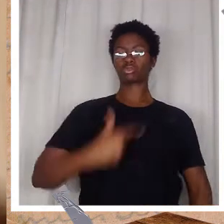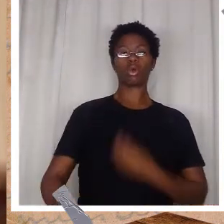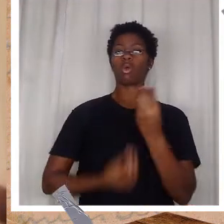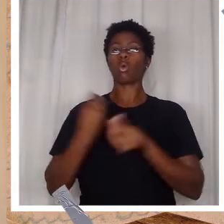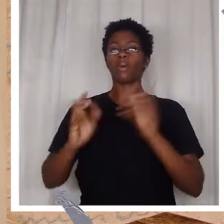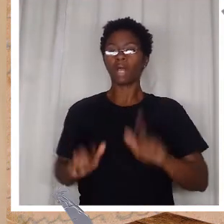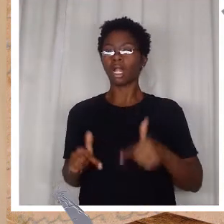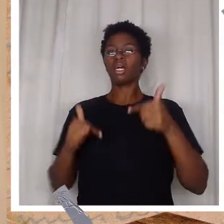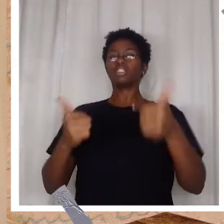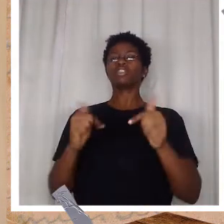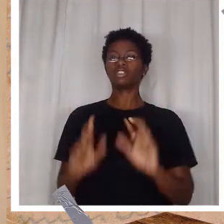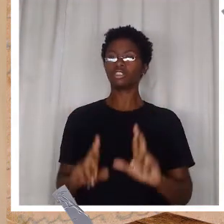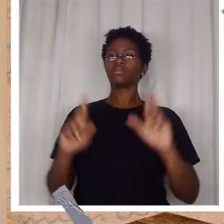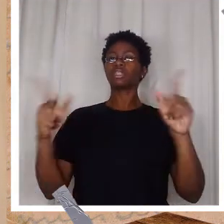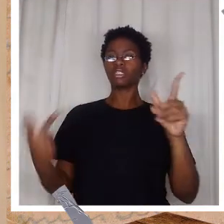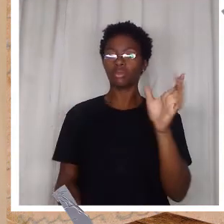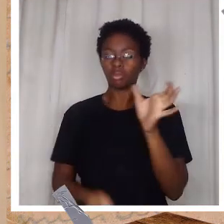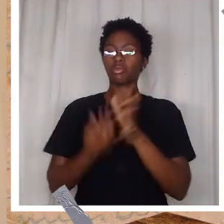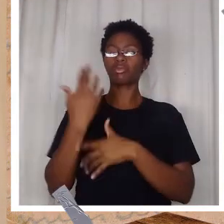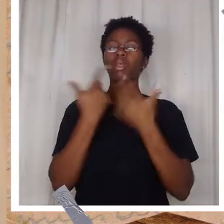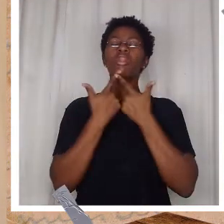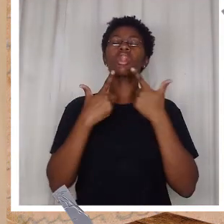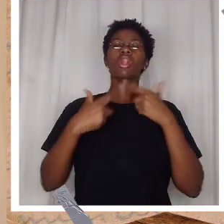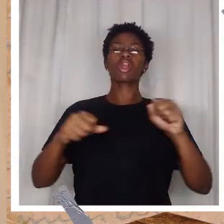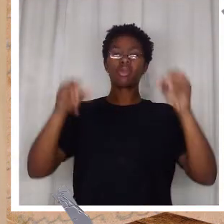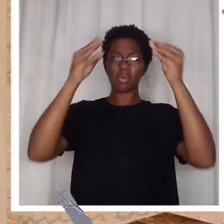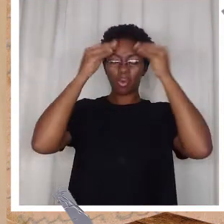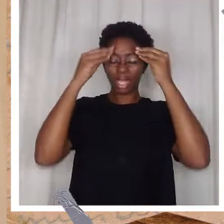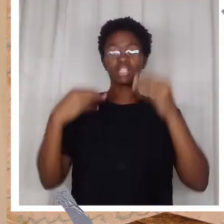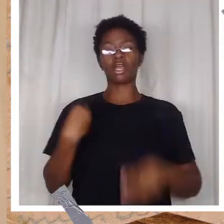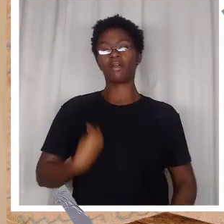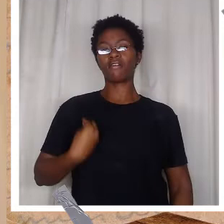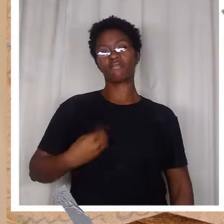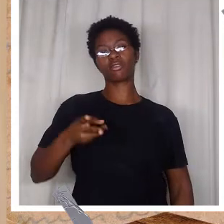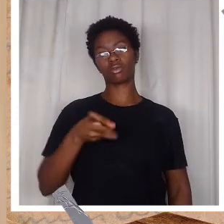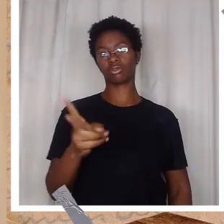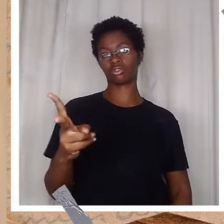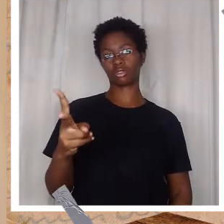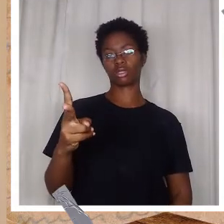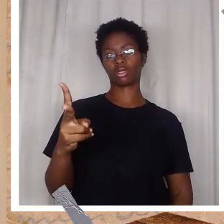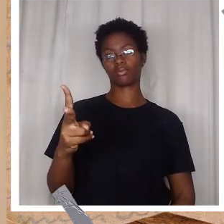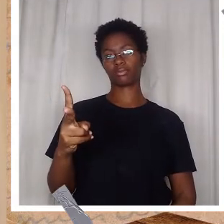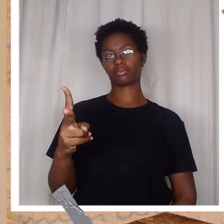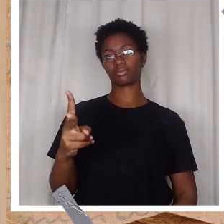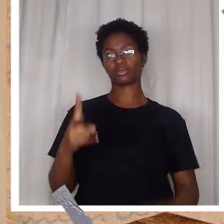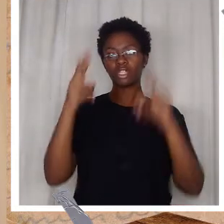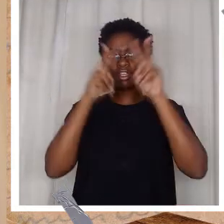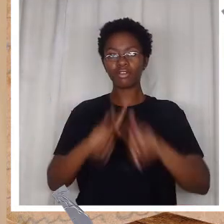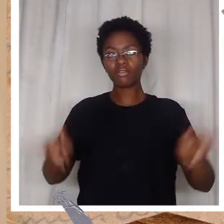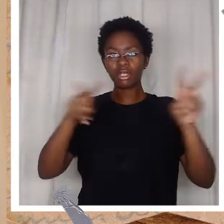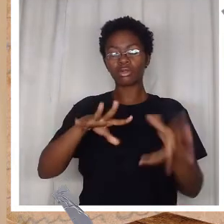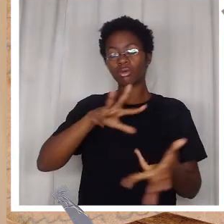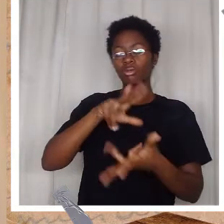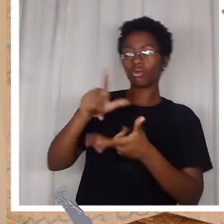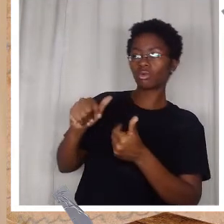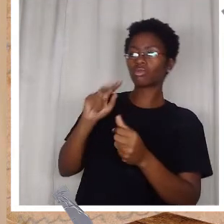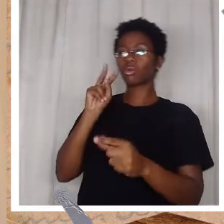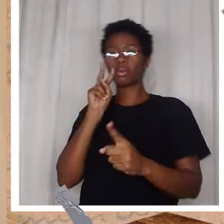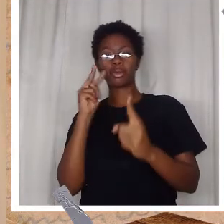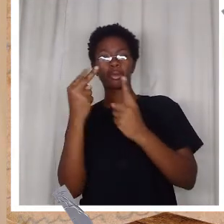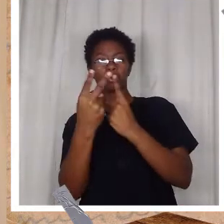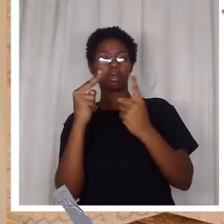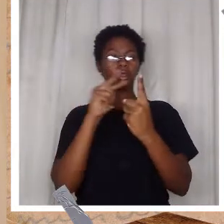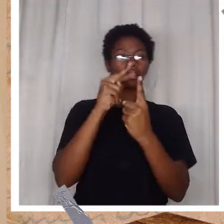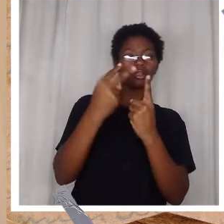para impor-se, para criar uma linguagem e sobreviver, vendo o mundo, dando o seu olhar